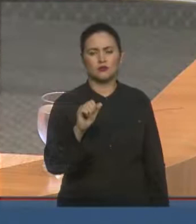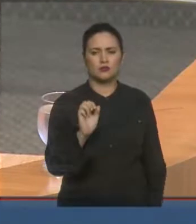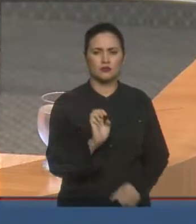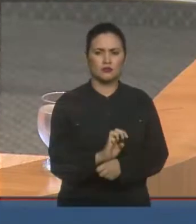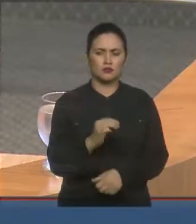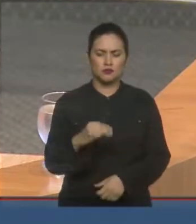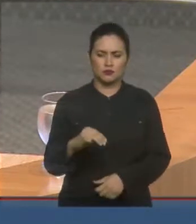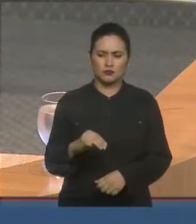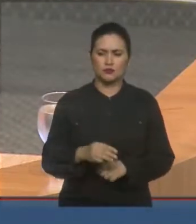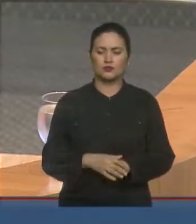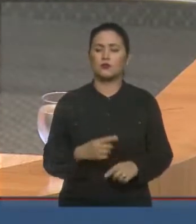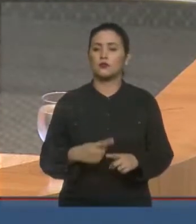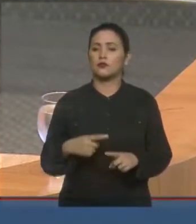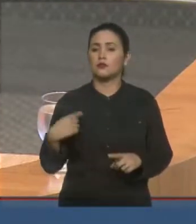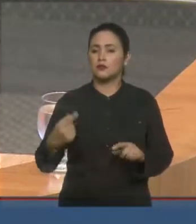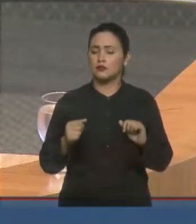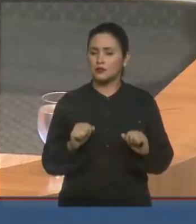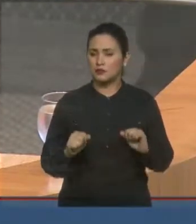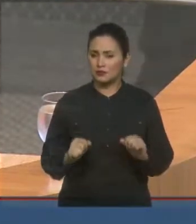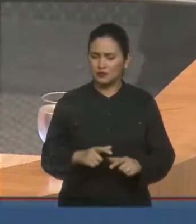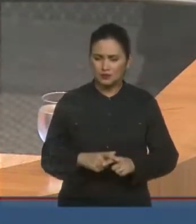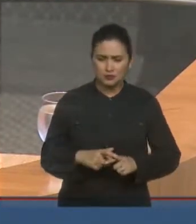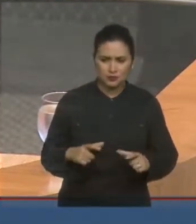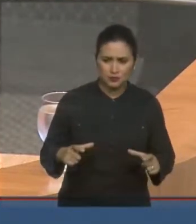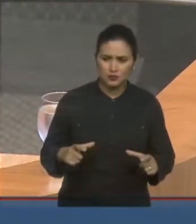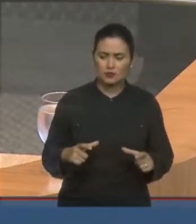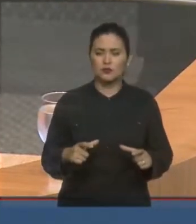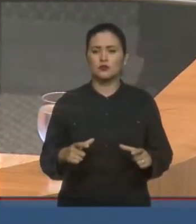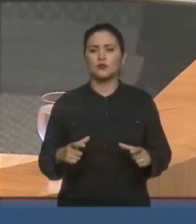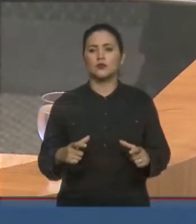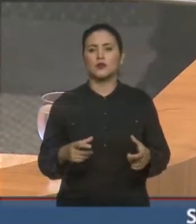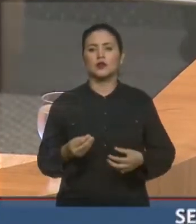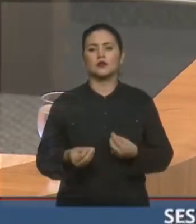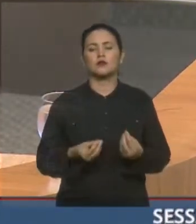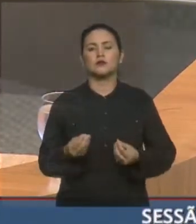nós possamos ampliar as condições de